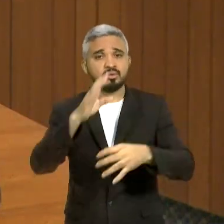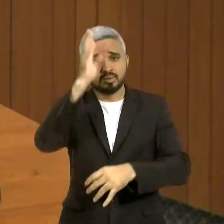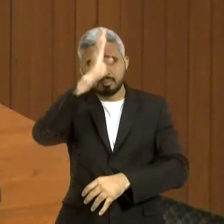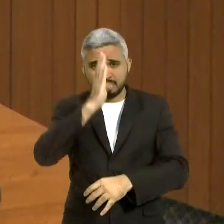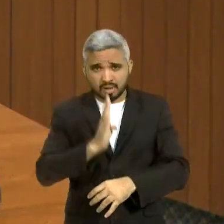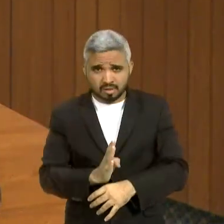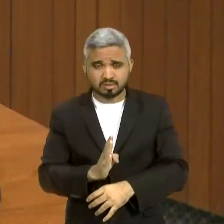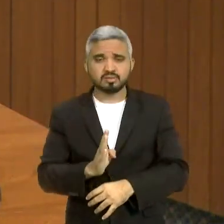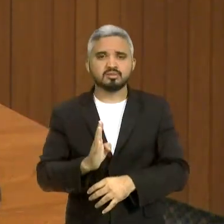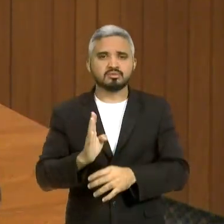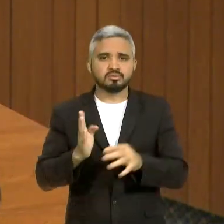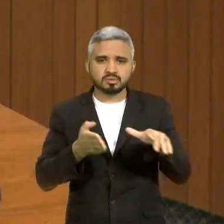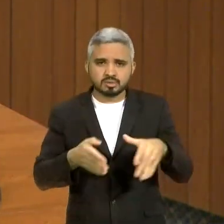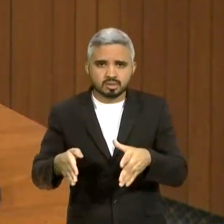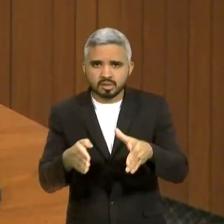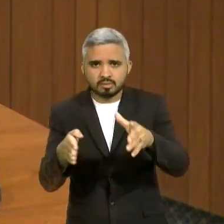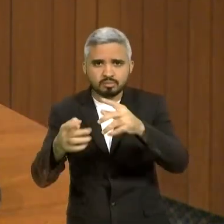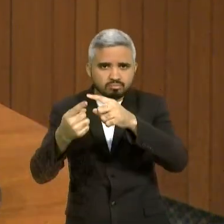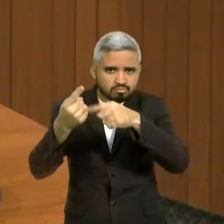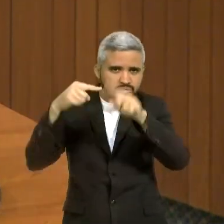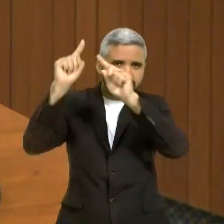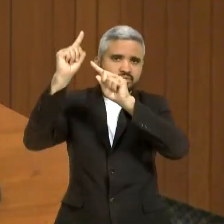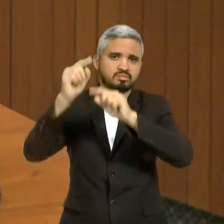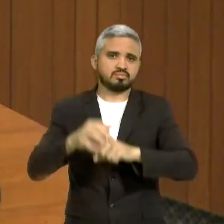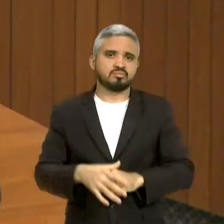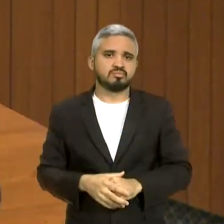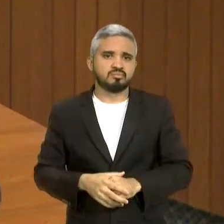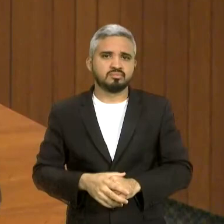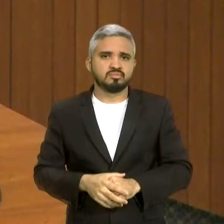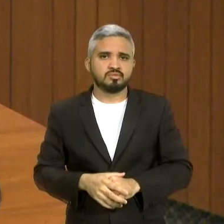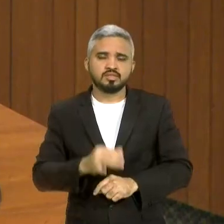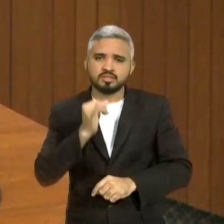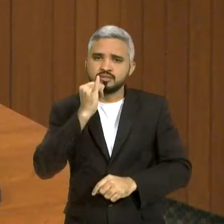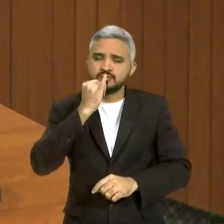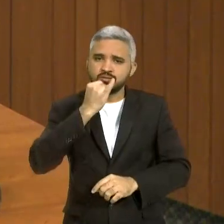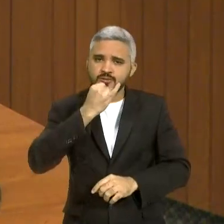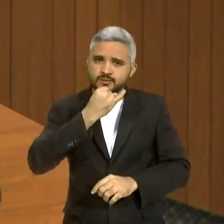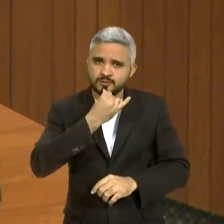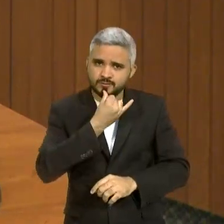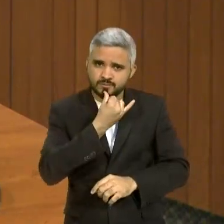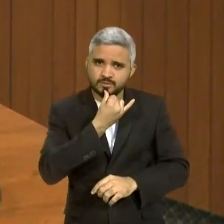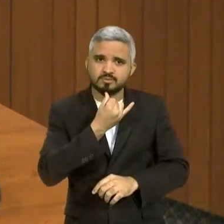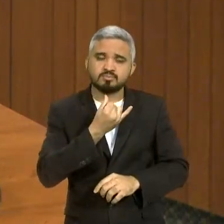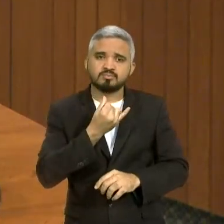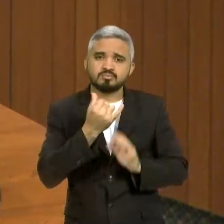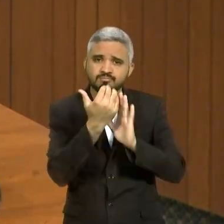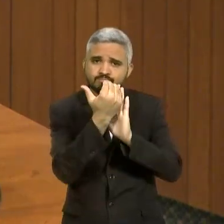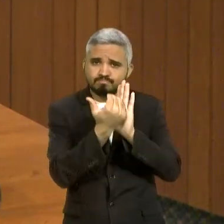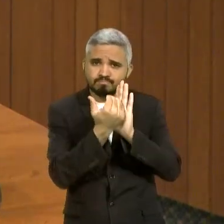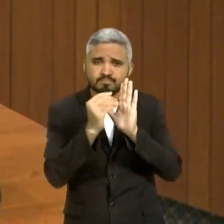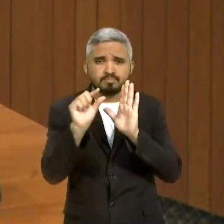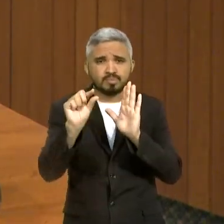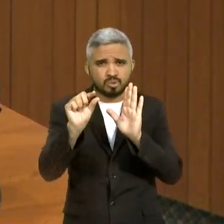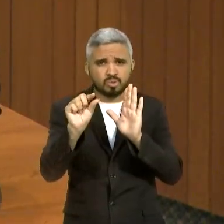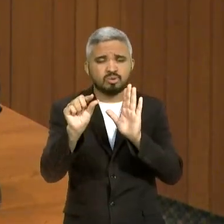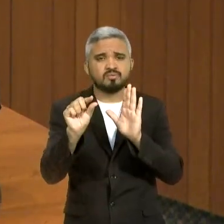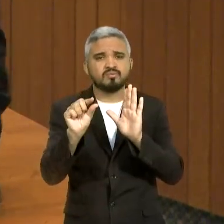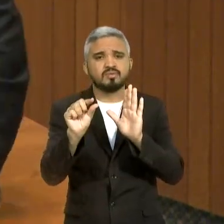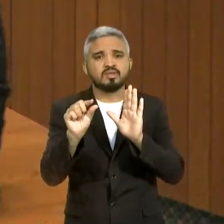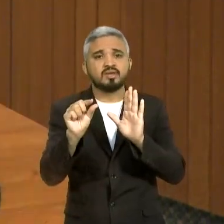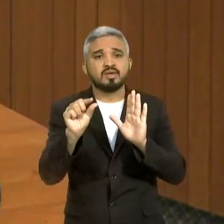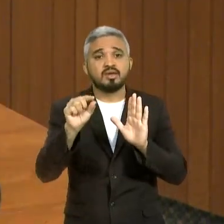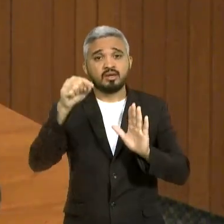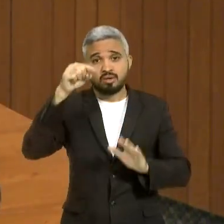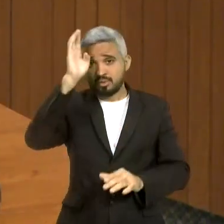Brasil está no caminho do desenvolvimento. Ainda temos, infelizmente, por isso que eu digo que foi uma redução tímida, a maior taxa de juros do